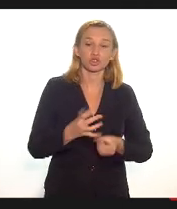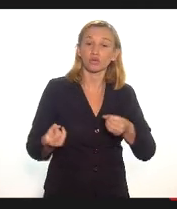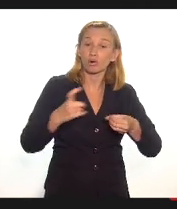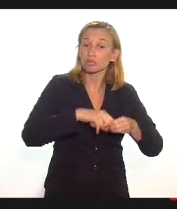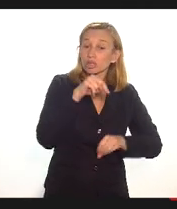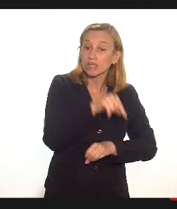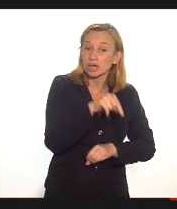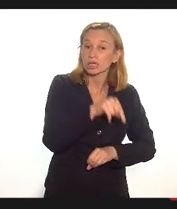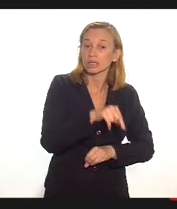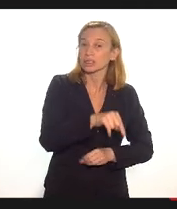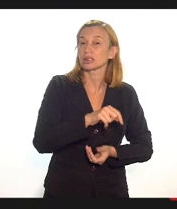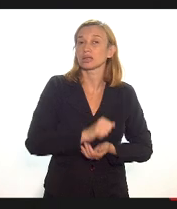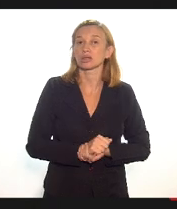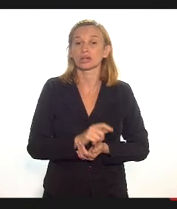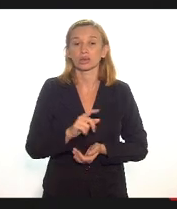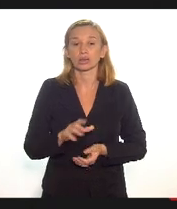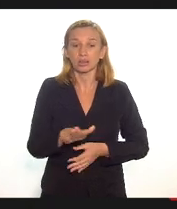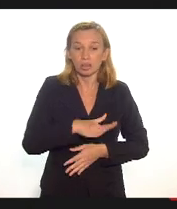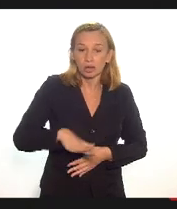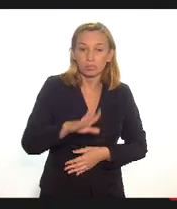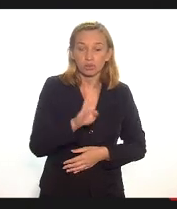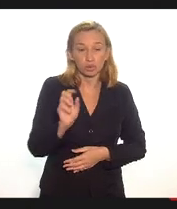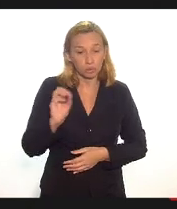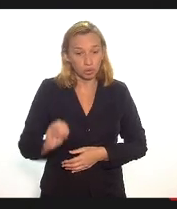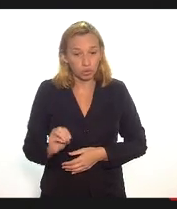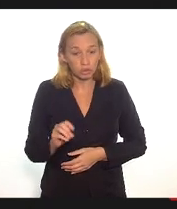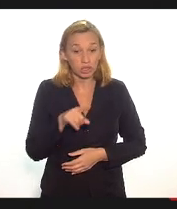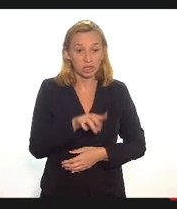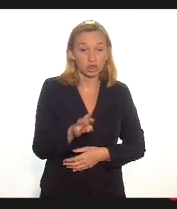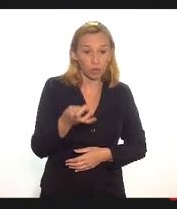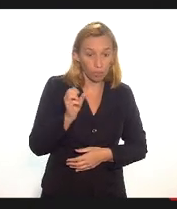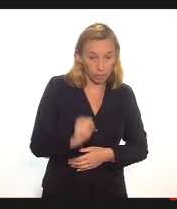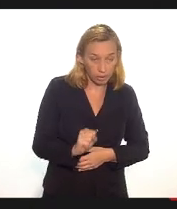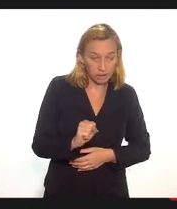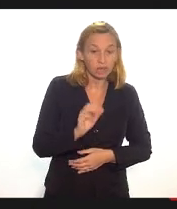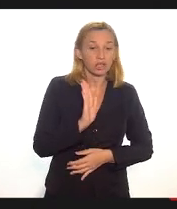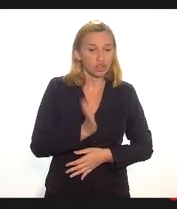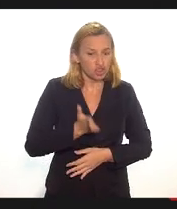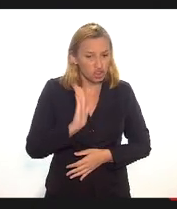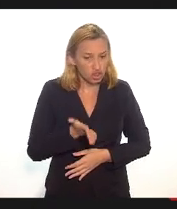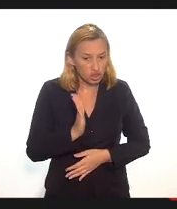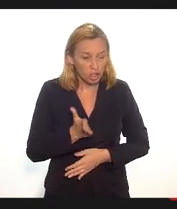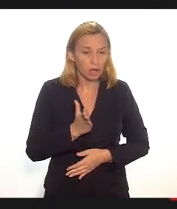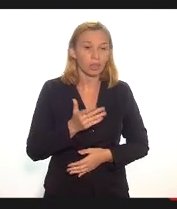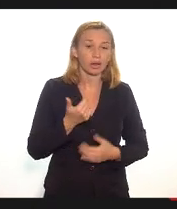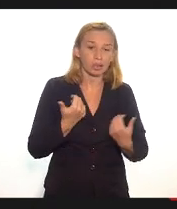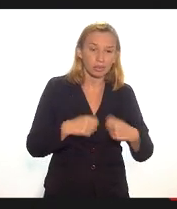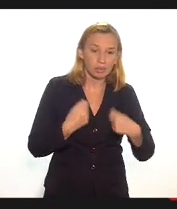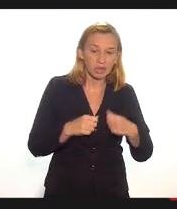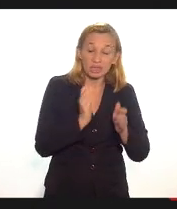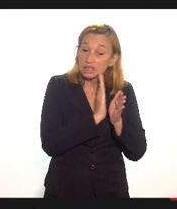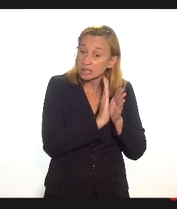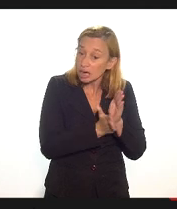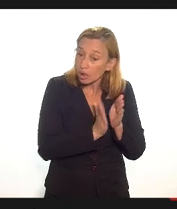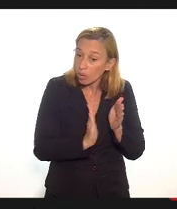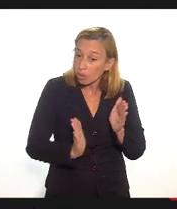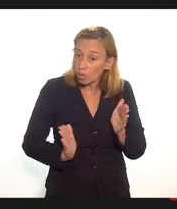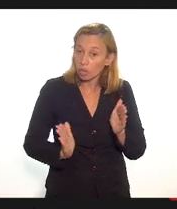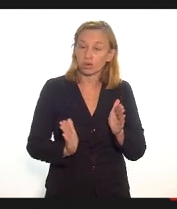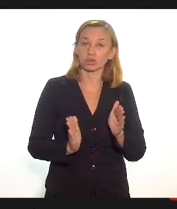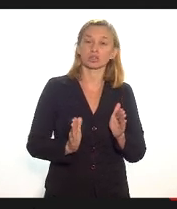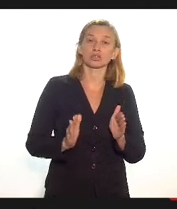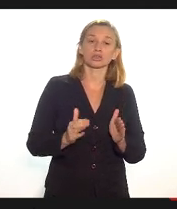aqui, no caso do campo de Búzios, esse royalty já precisa ser da ordem de uns